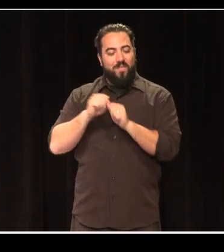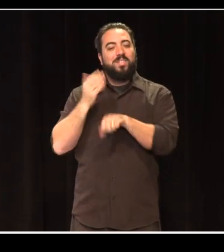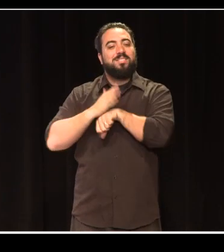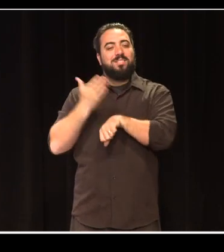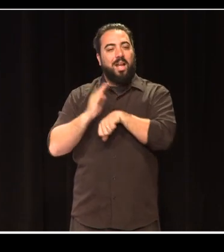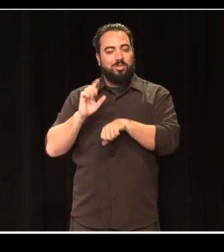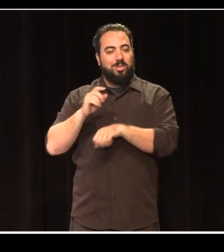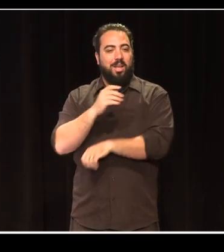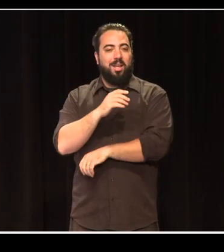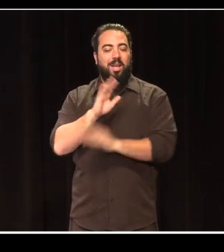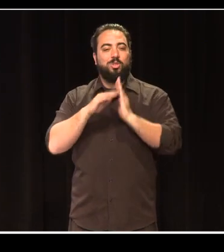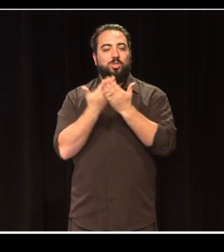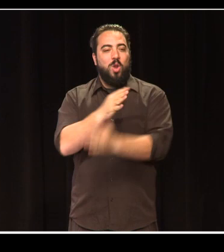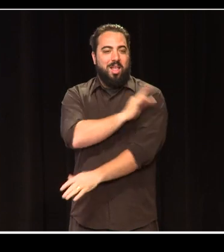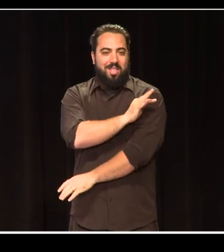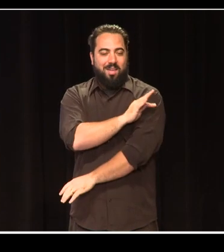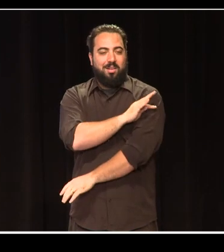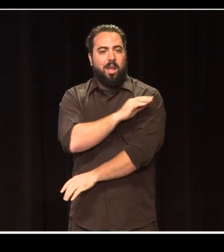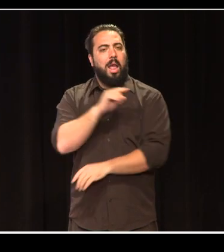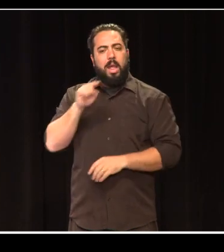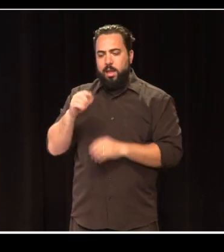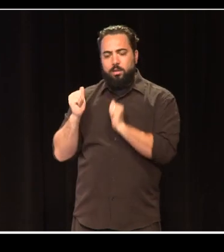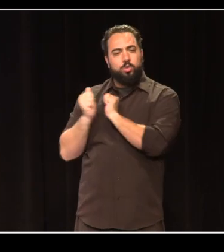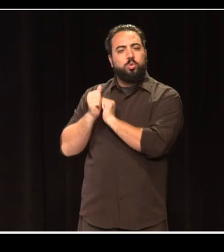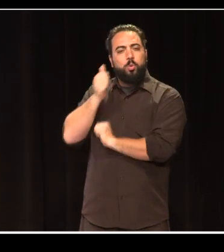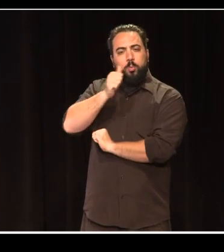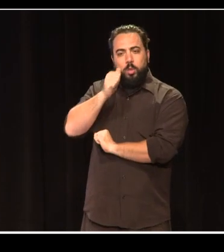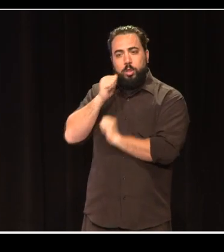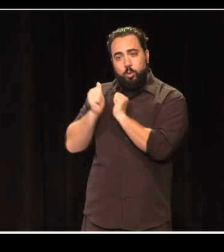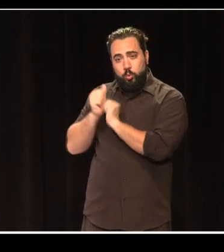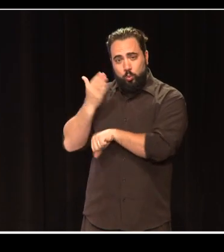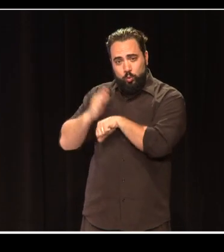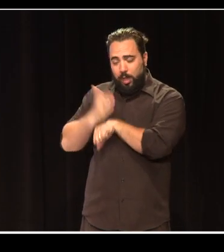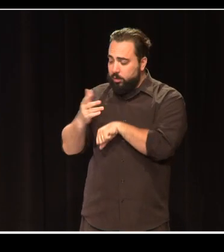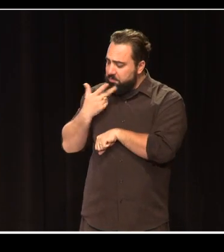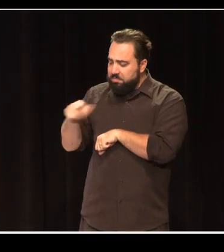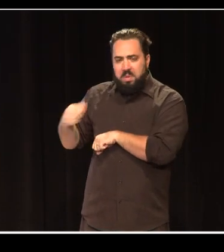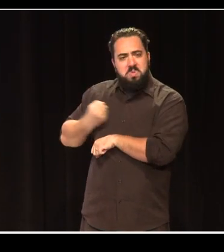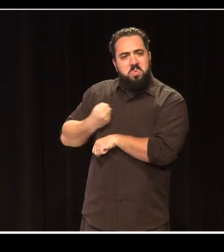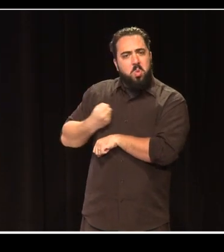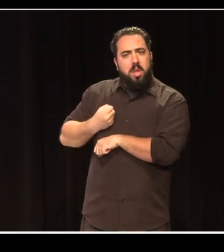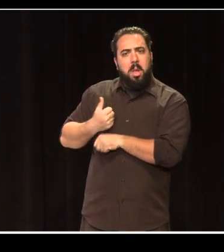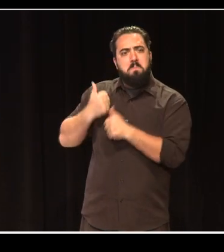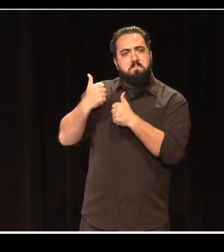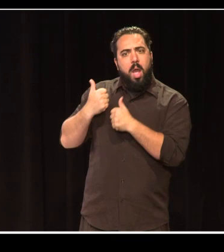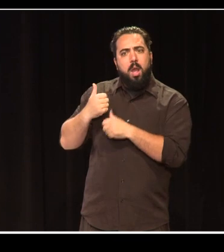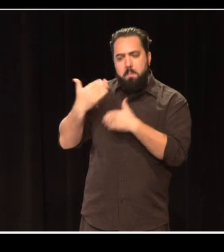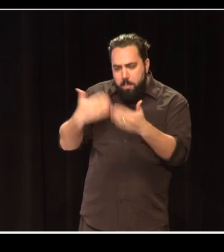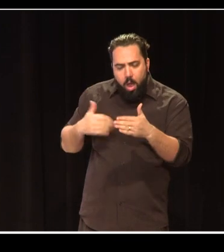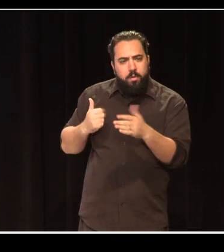que fazia estágio junto comigo, que era aluna nota 10. Garota só tirava notão. No estágio, ela não tinha